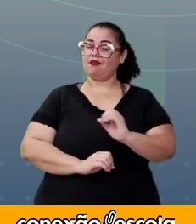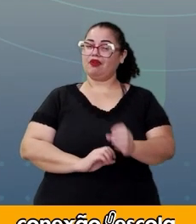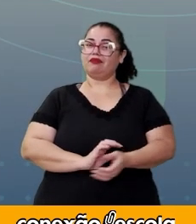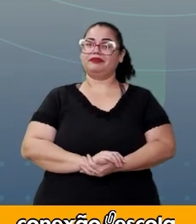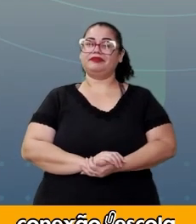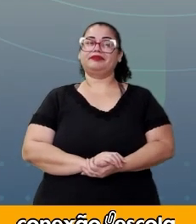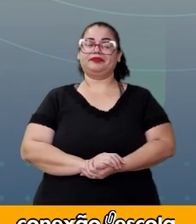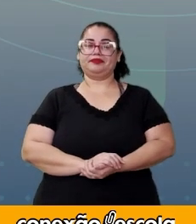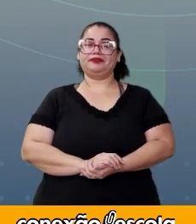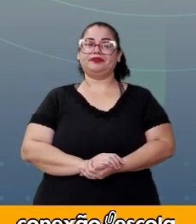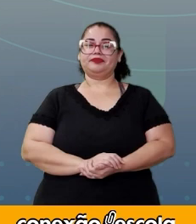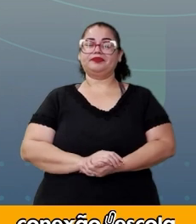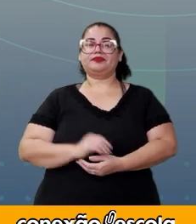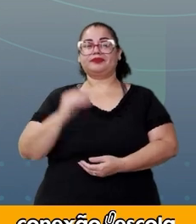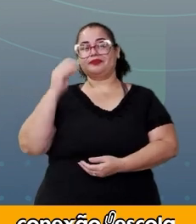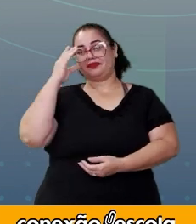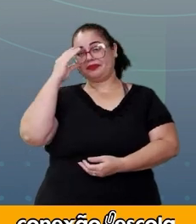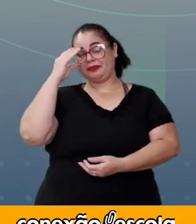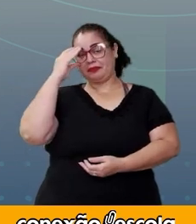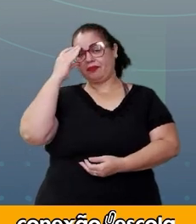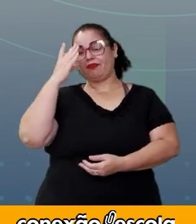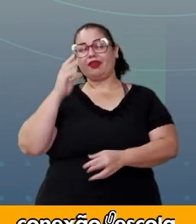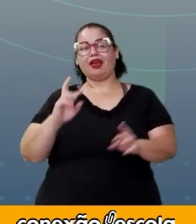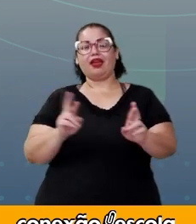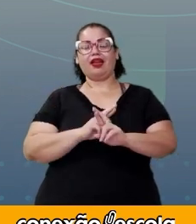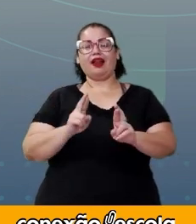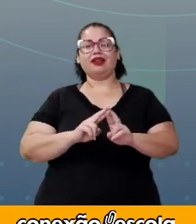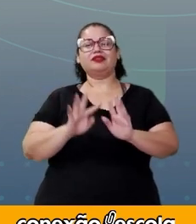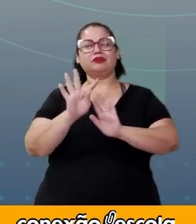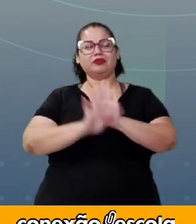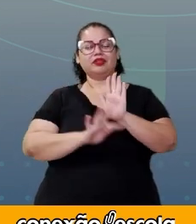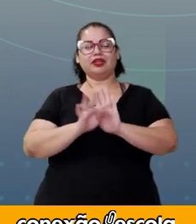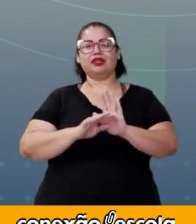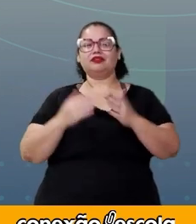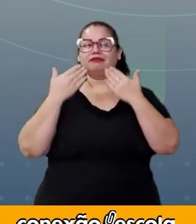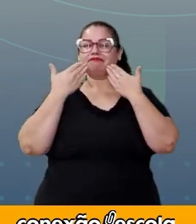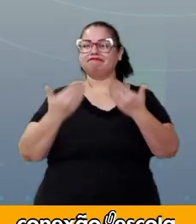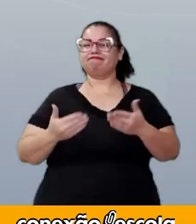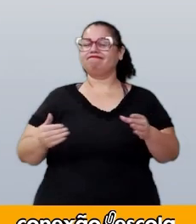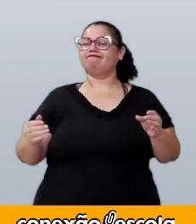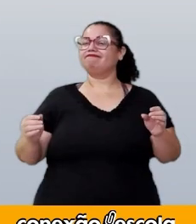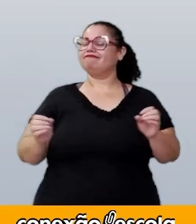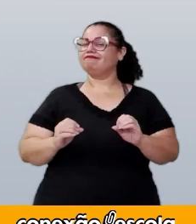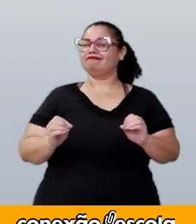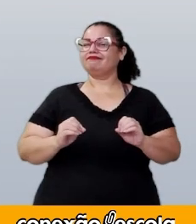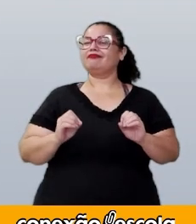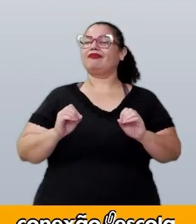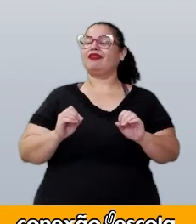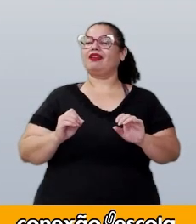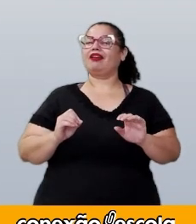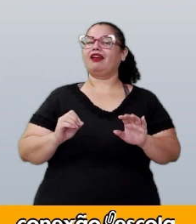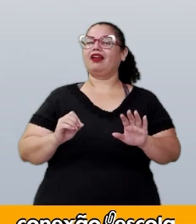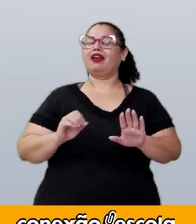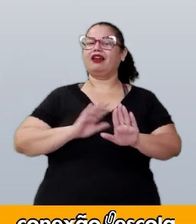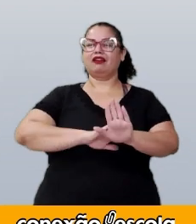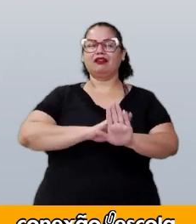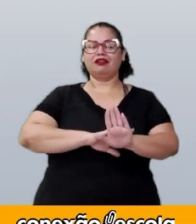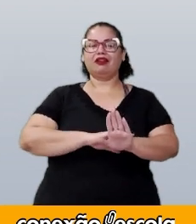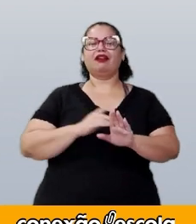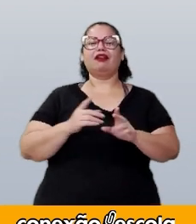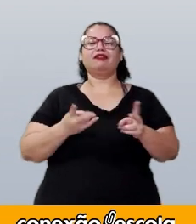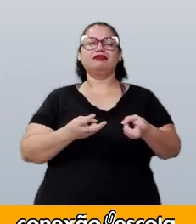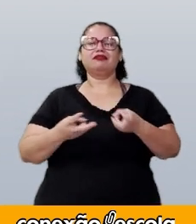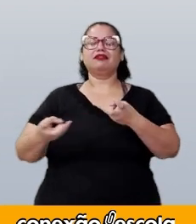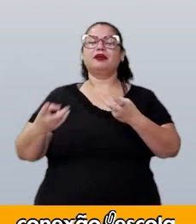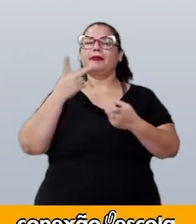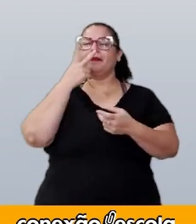a relação de intertextualidade implícita, ela já é um pouquinho mais complexa de ser identificada, porque ela está